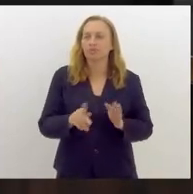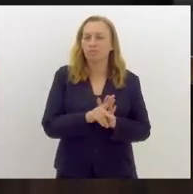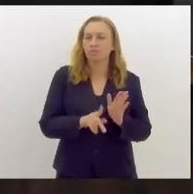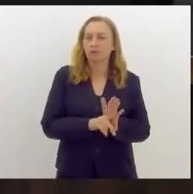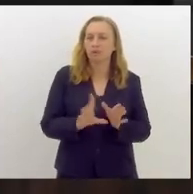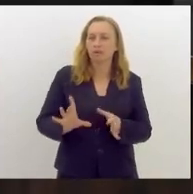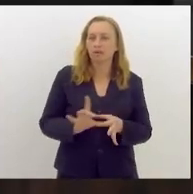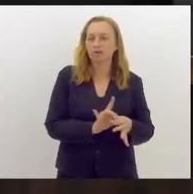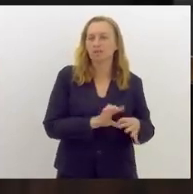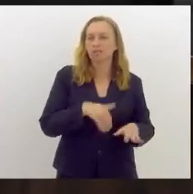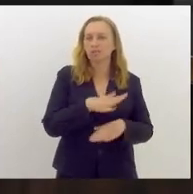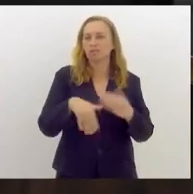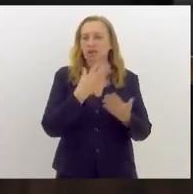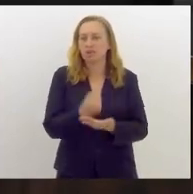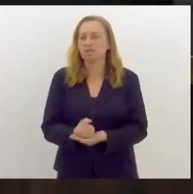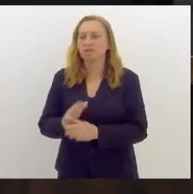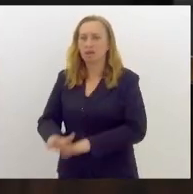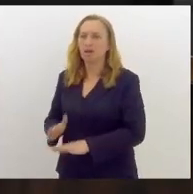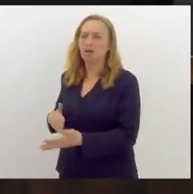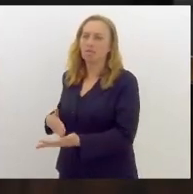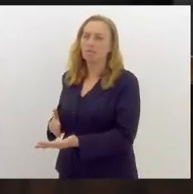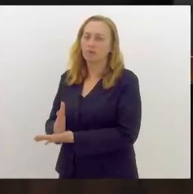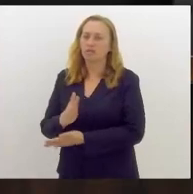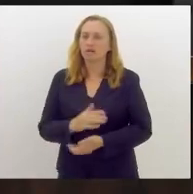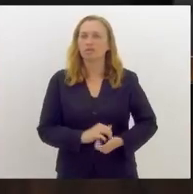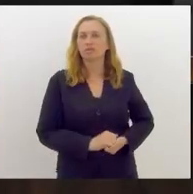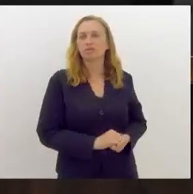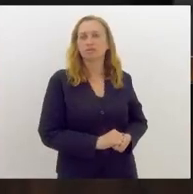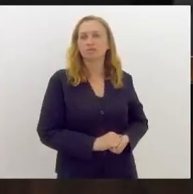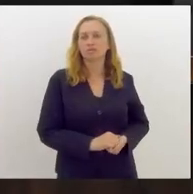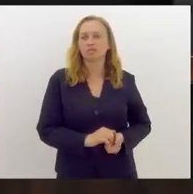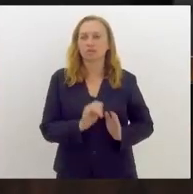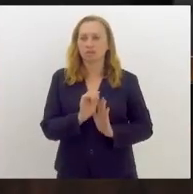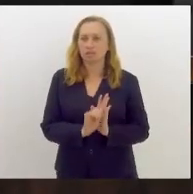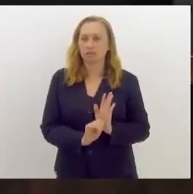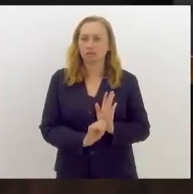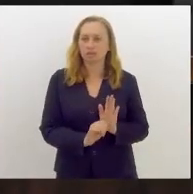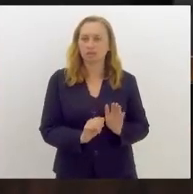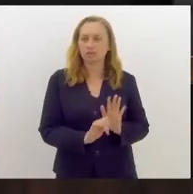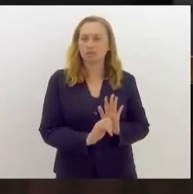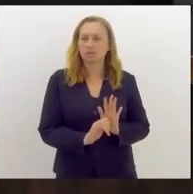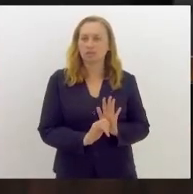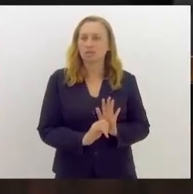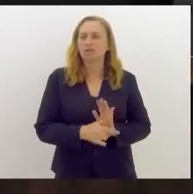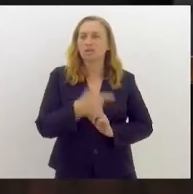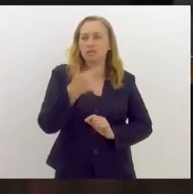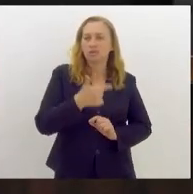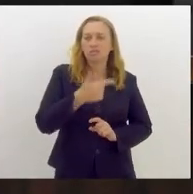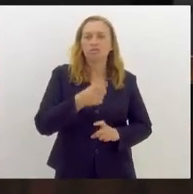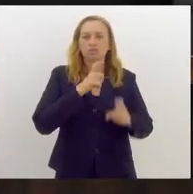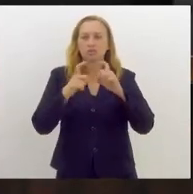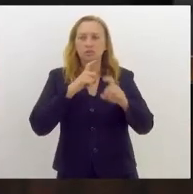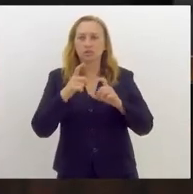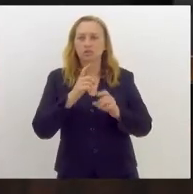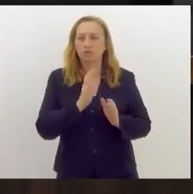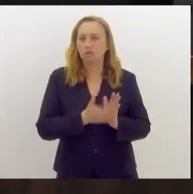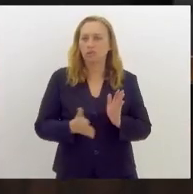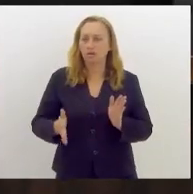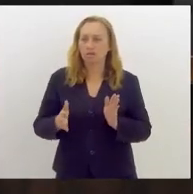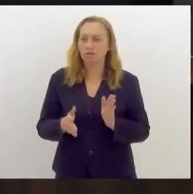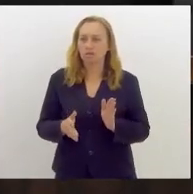projeto assim emendados senhores que a própria mãe disse como estão aprovado vai redação do vencido para segunda discussão